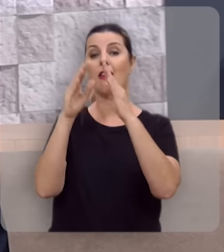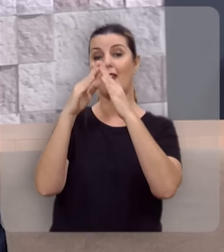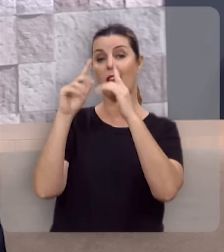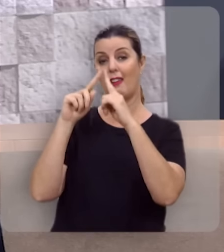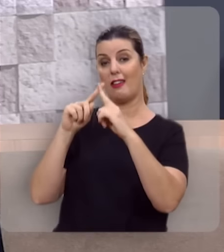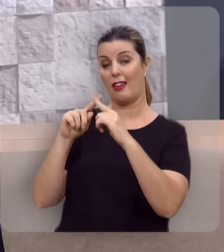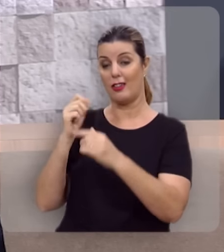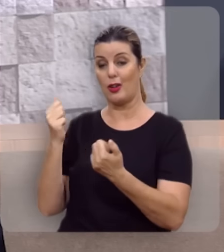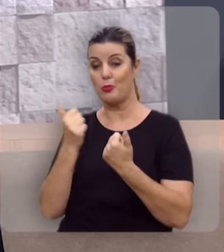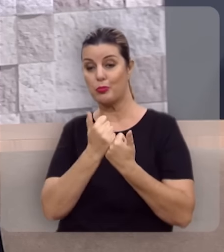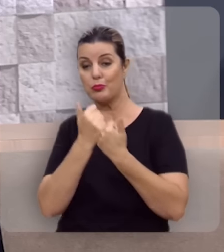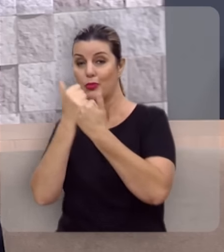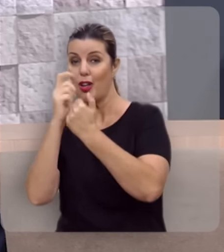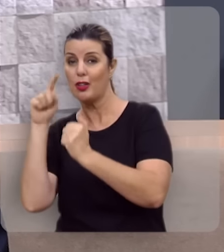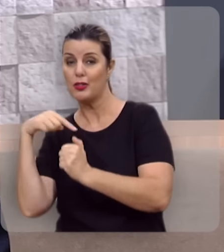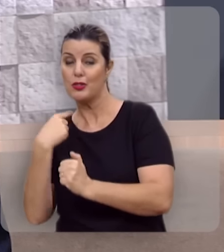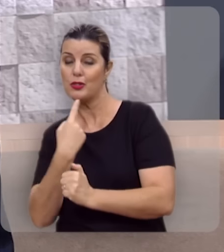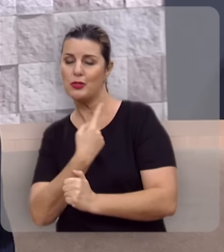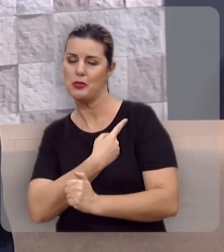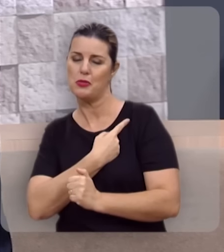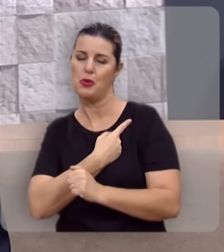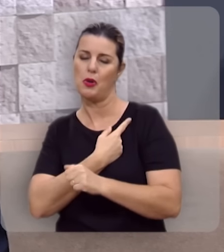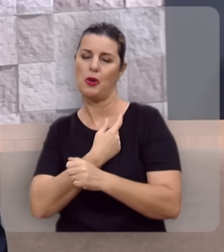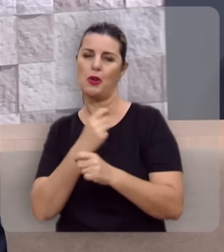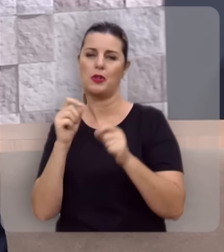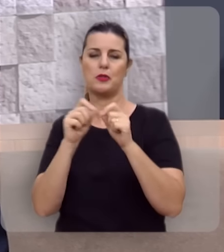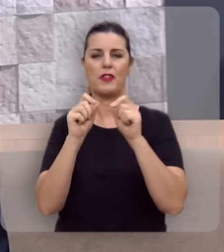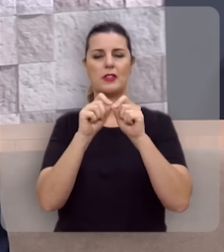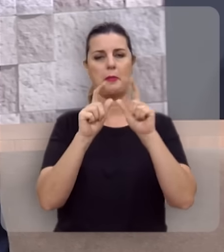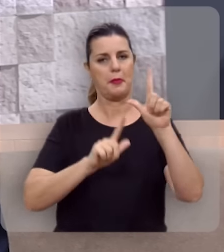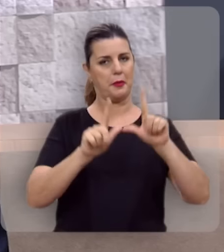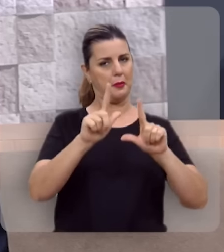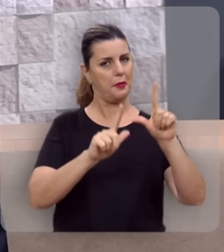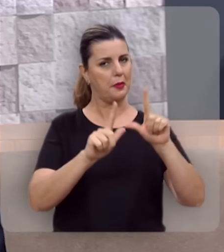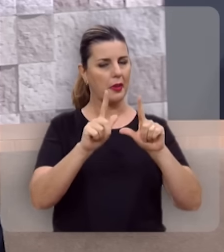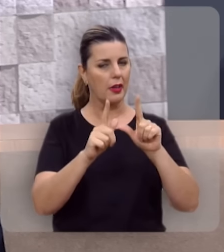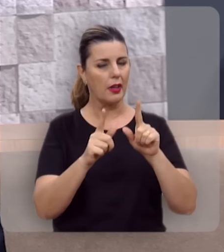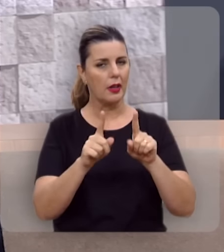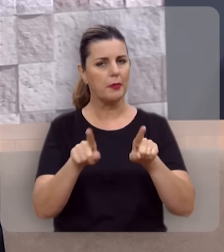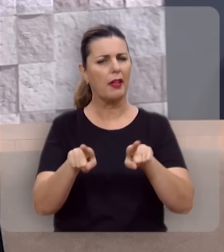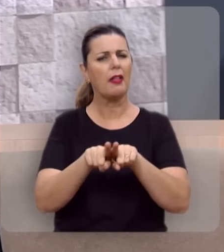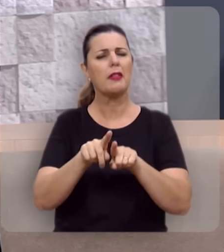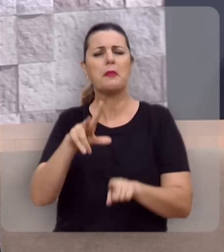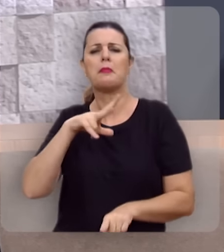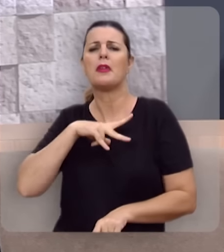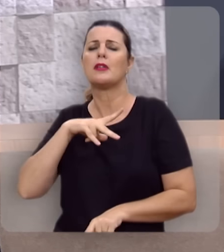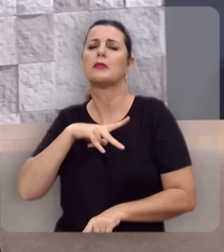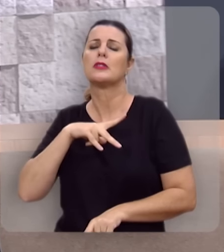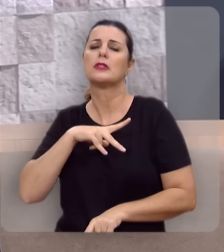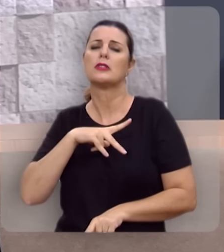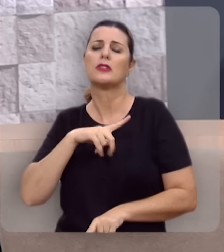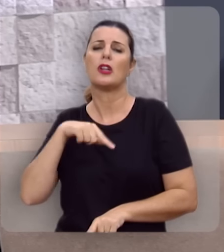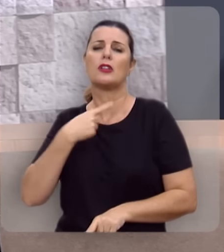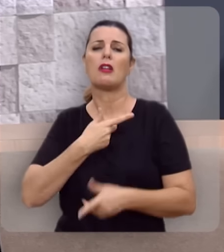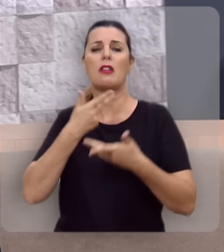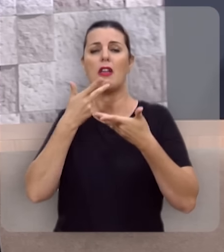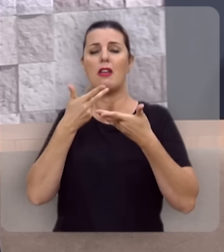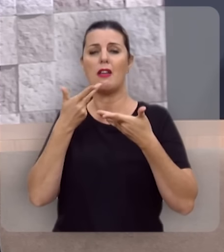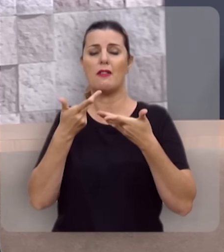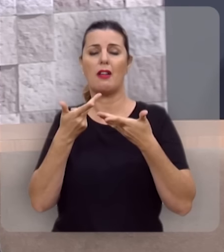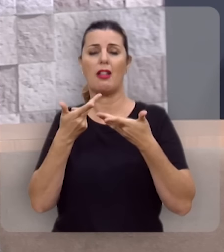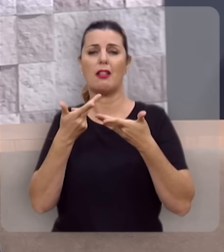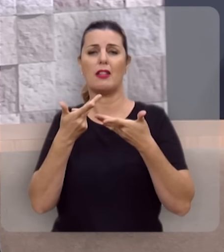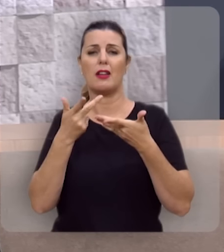igrejas que cooperam conosco, apoiando o nosso programa e, muito particularmente, queremos registrar